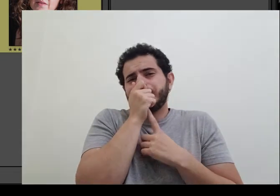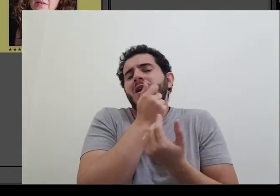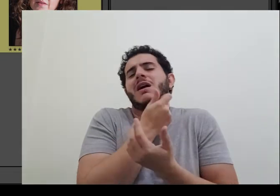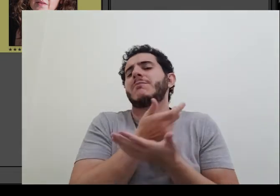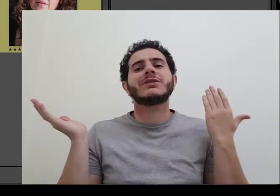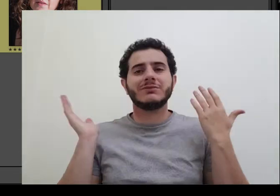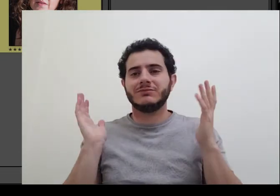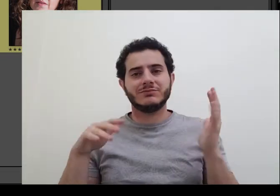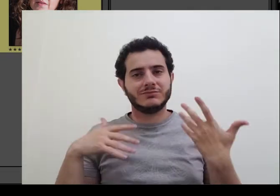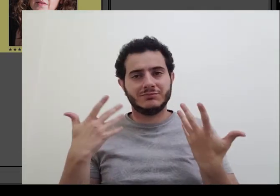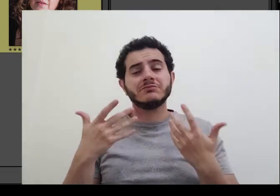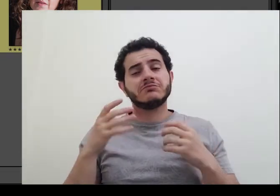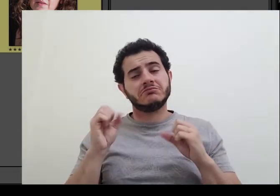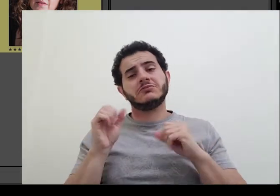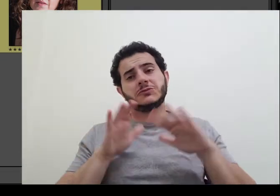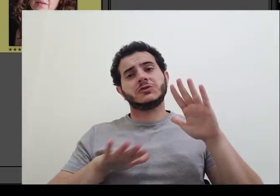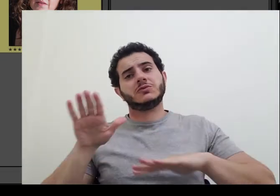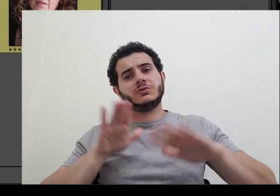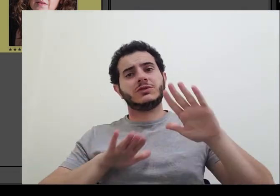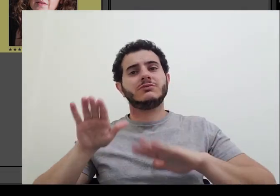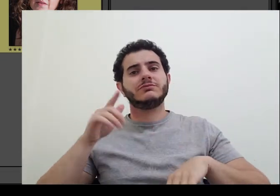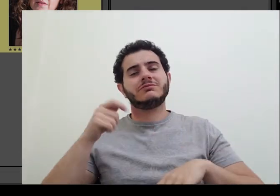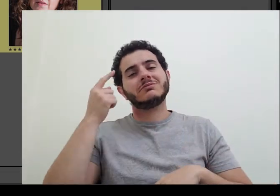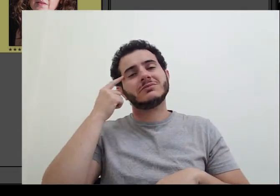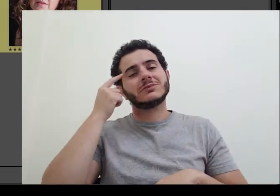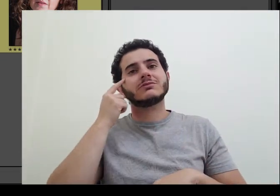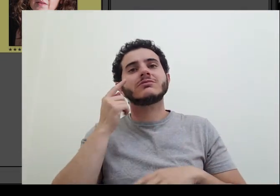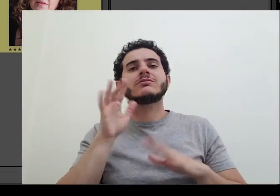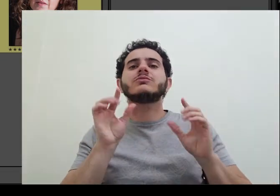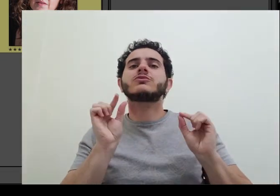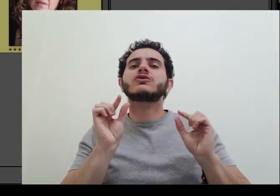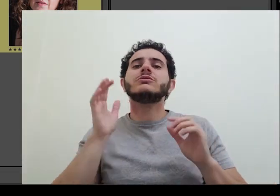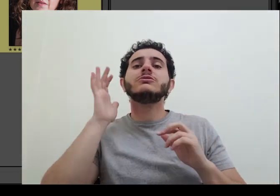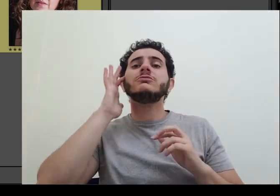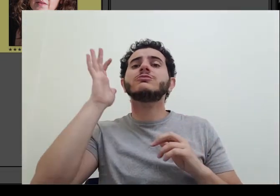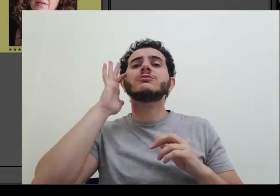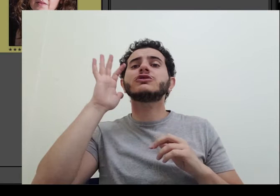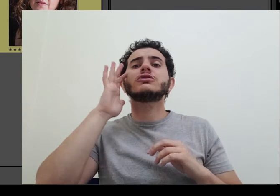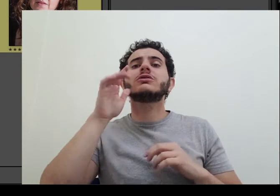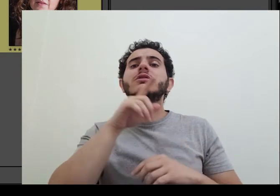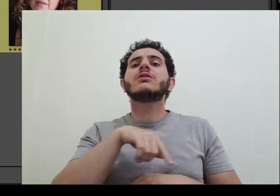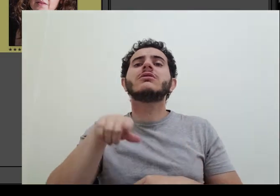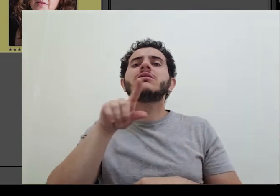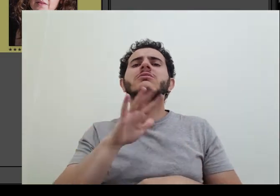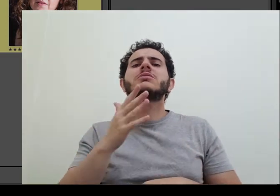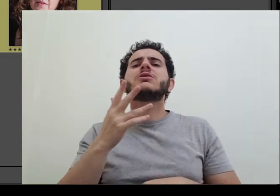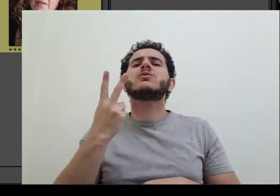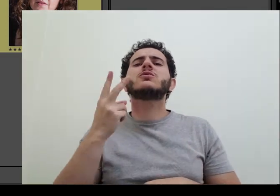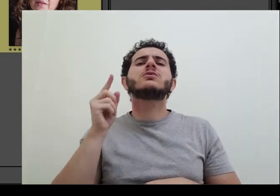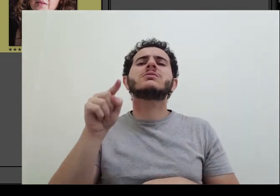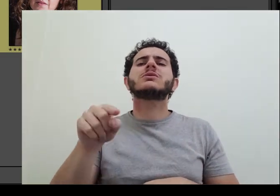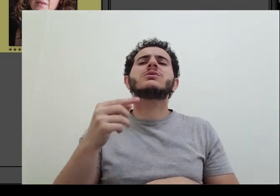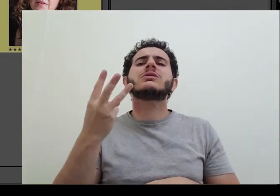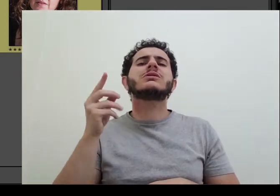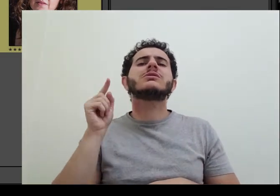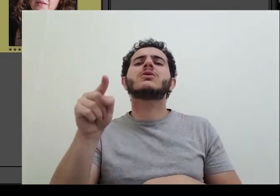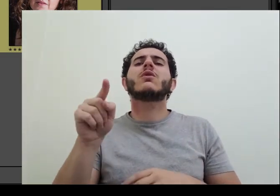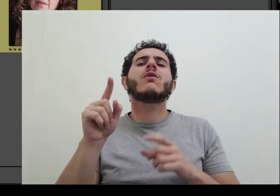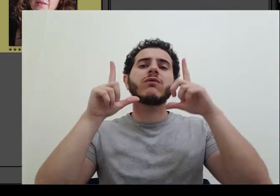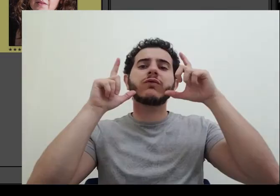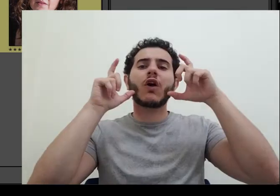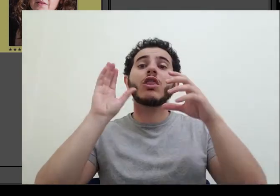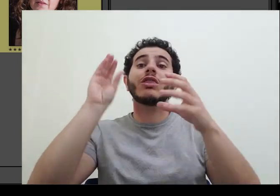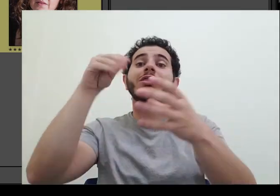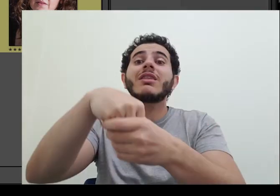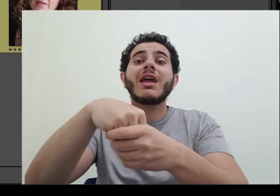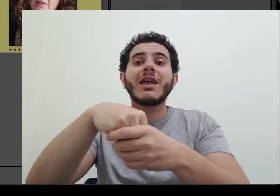preciso organizar. Mas imagina se você, eu imagino que todas as pessoas têm no mínimo hoje em dia umas 2.000, 3.000 fotos dentro